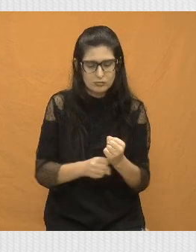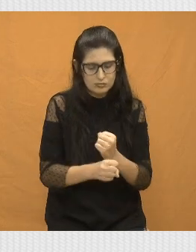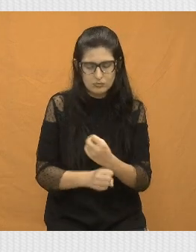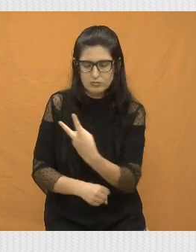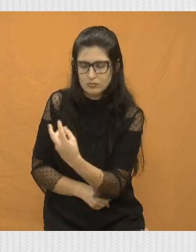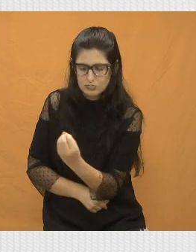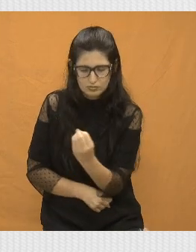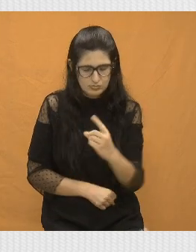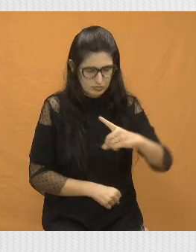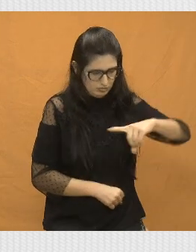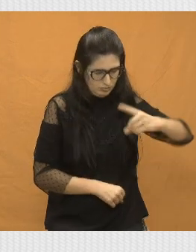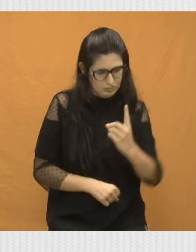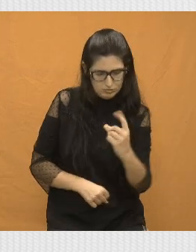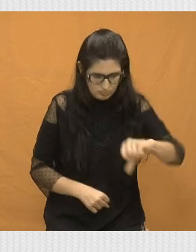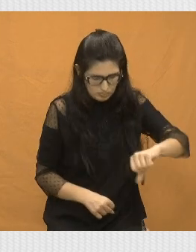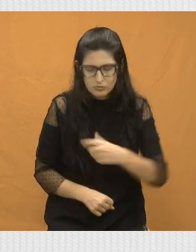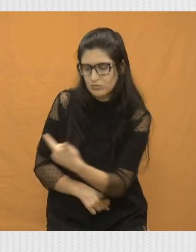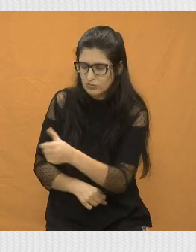2019,